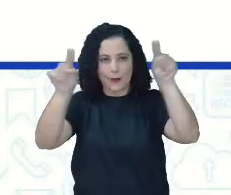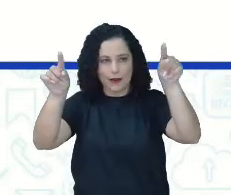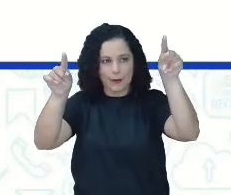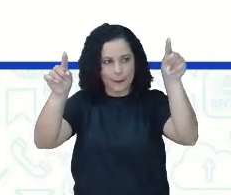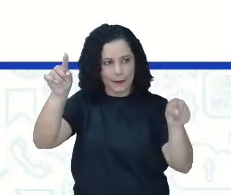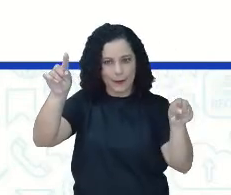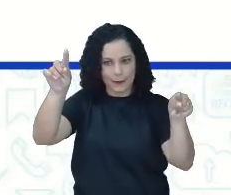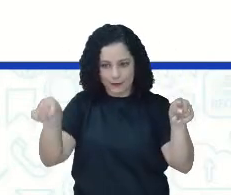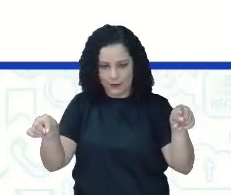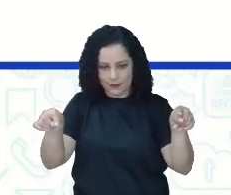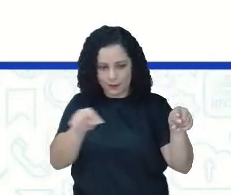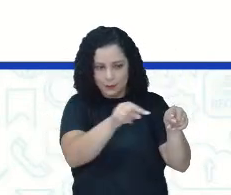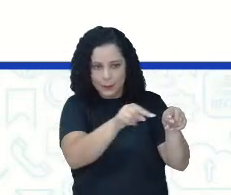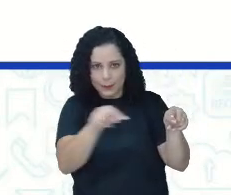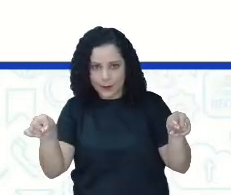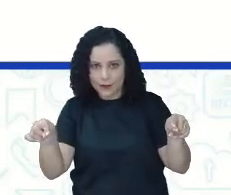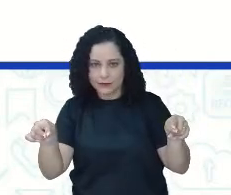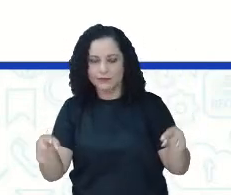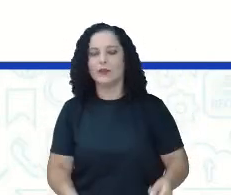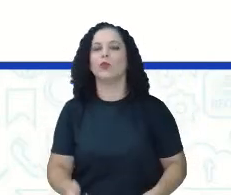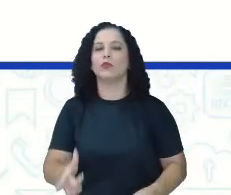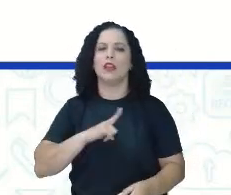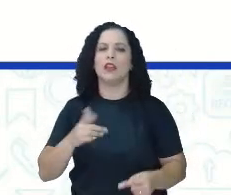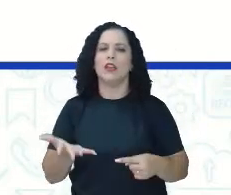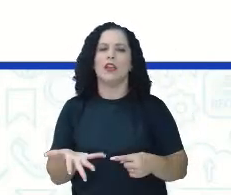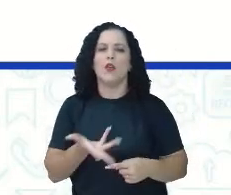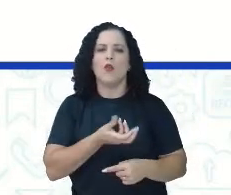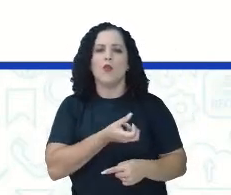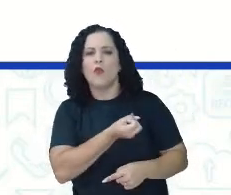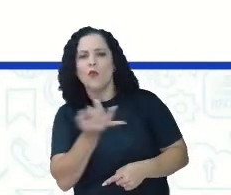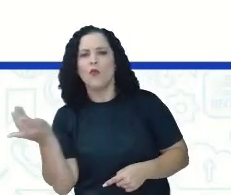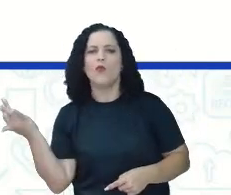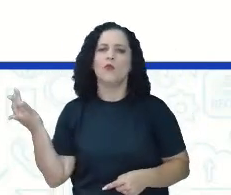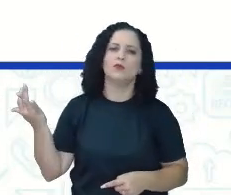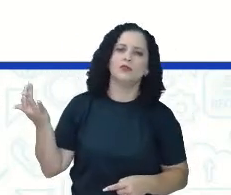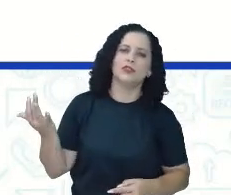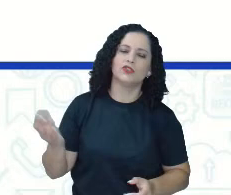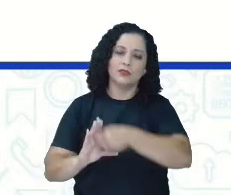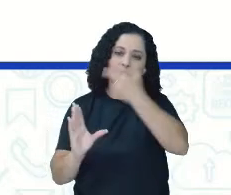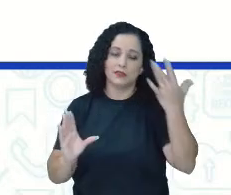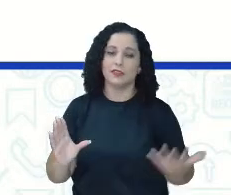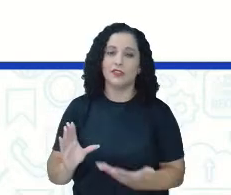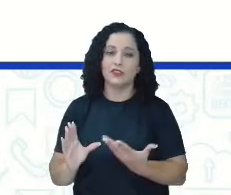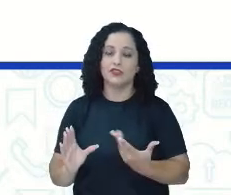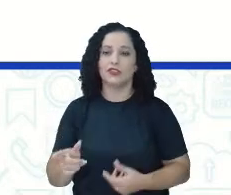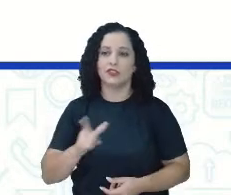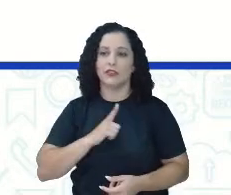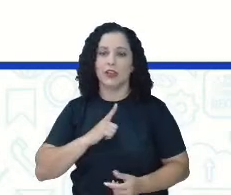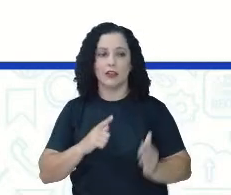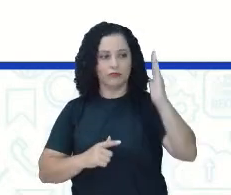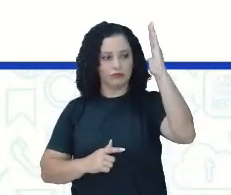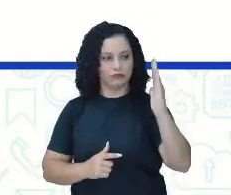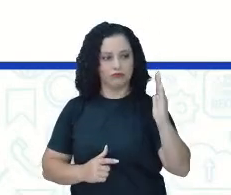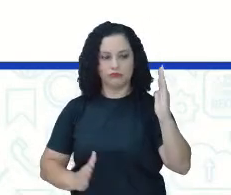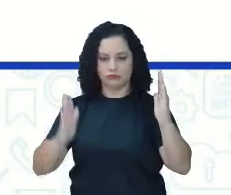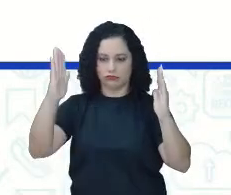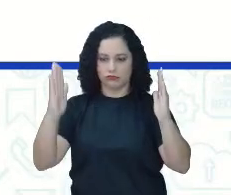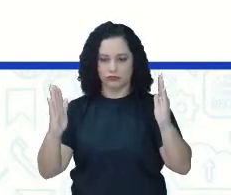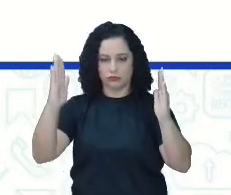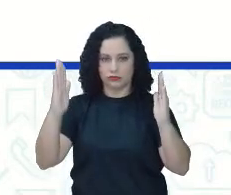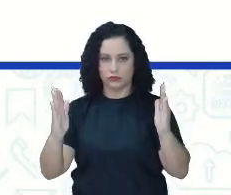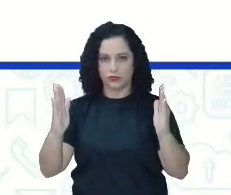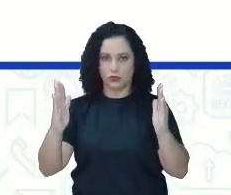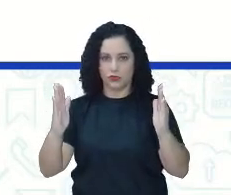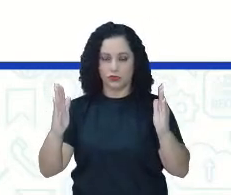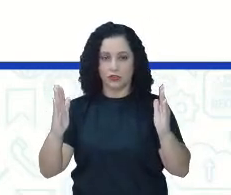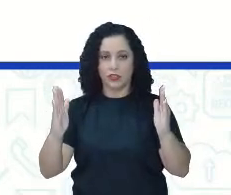com que outras propriedades apareçam. A gente vai ter que a gente tem 2 lados paralelos, né? 2 lados opostos